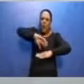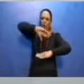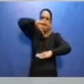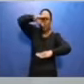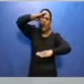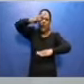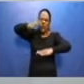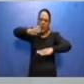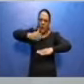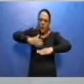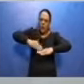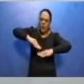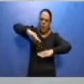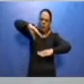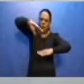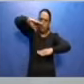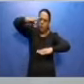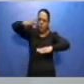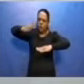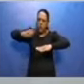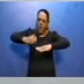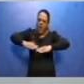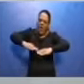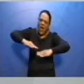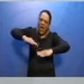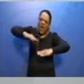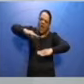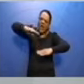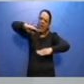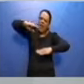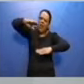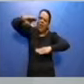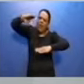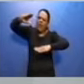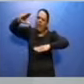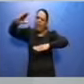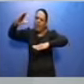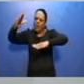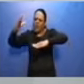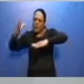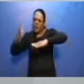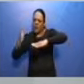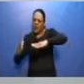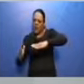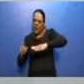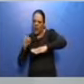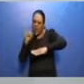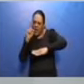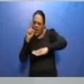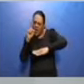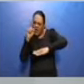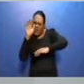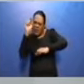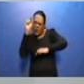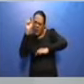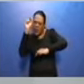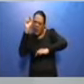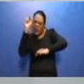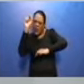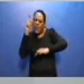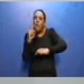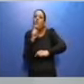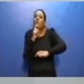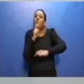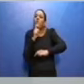da linha do Equador e têm elevada altitude, né, regiões montanhosas, nos picos dessas montanhas,